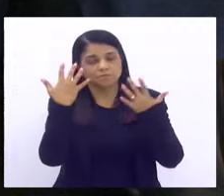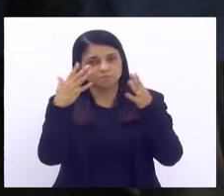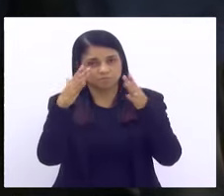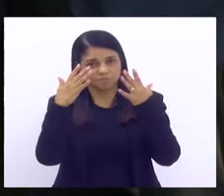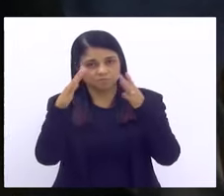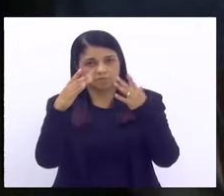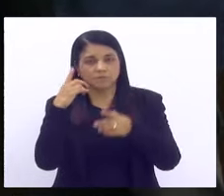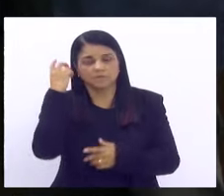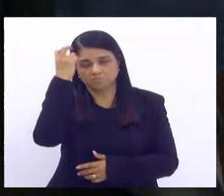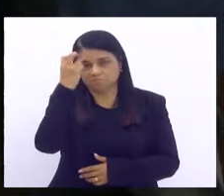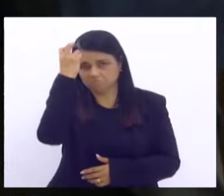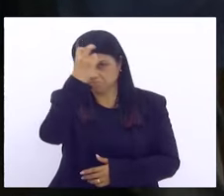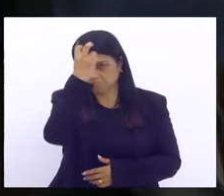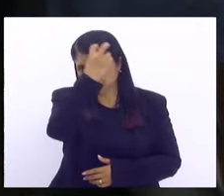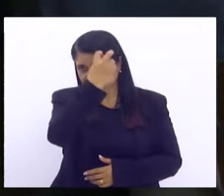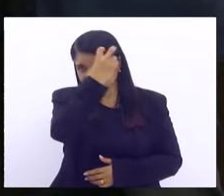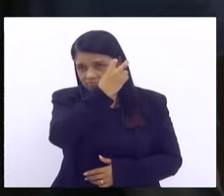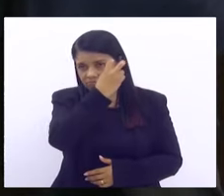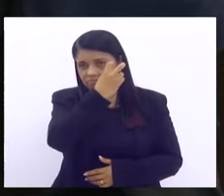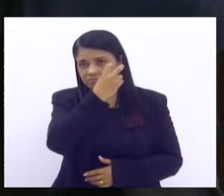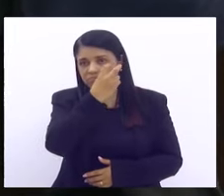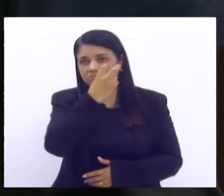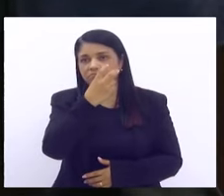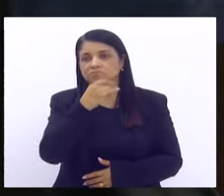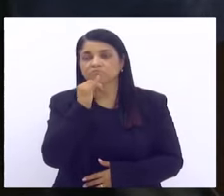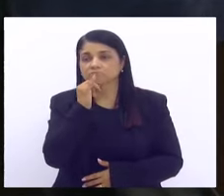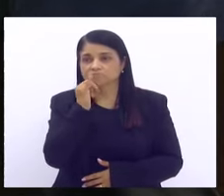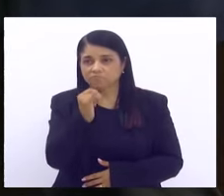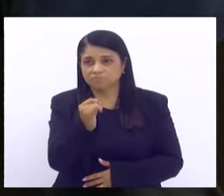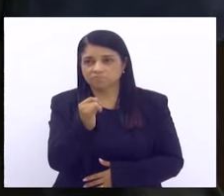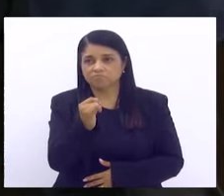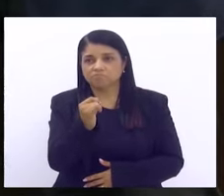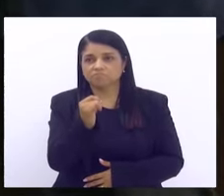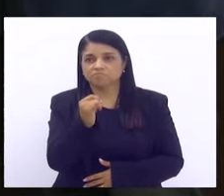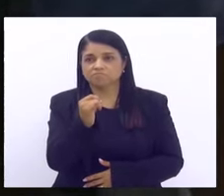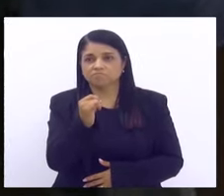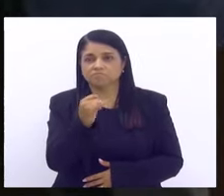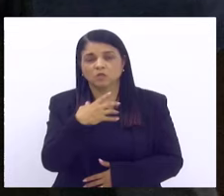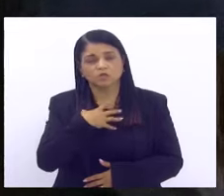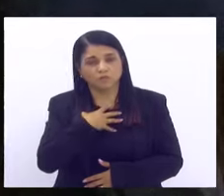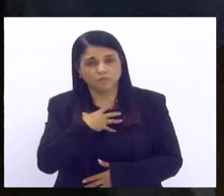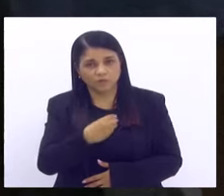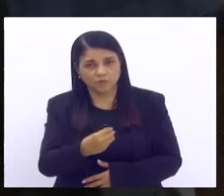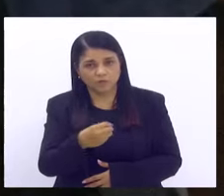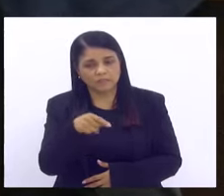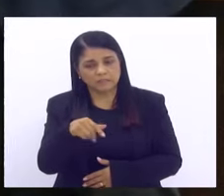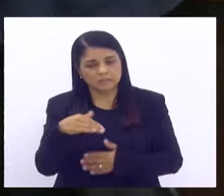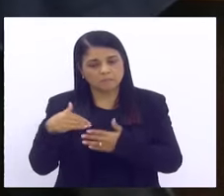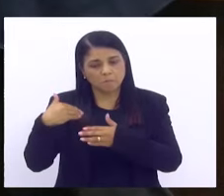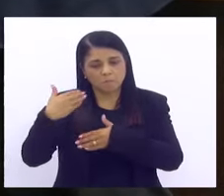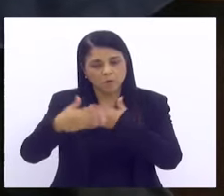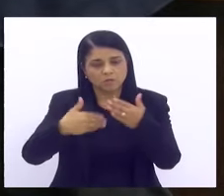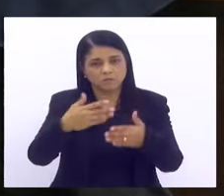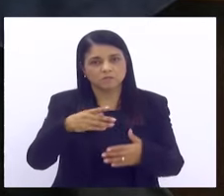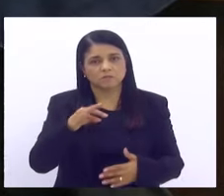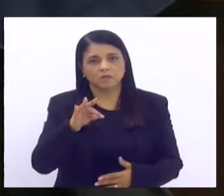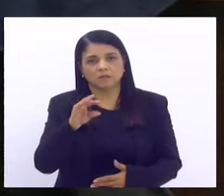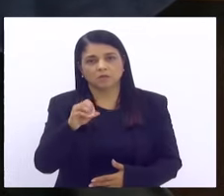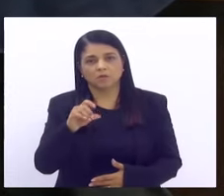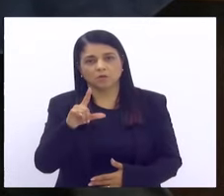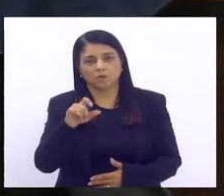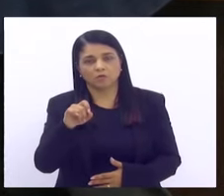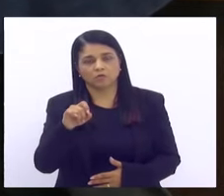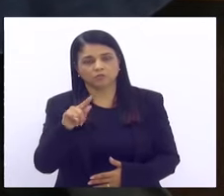a deputada Verônica Lima, dizer que eu sou filha desse processo da teologia da